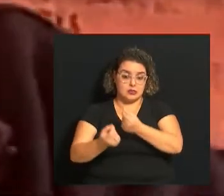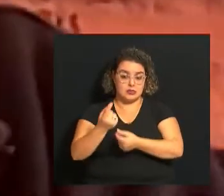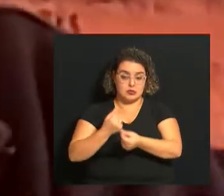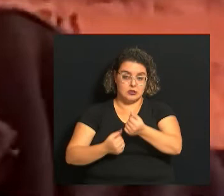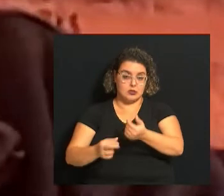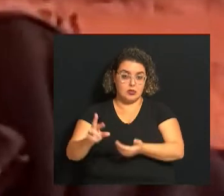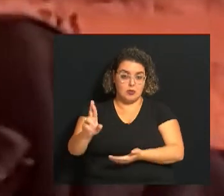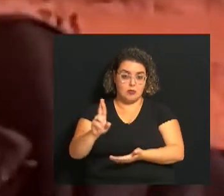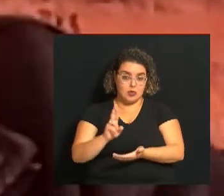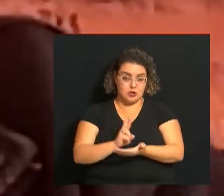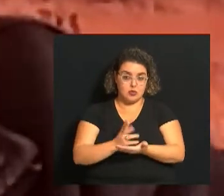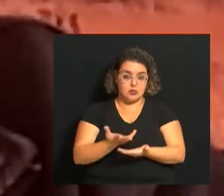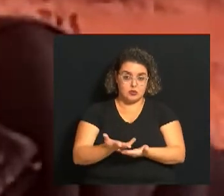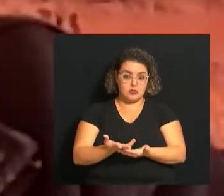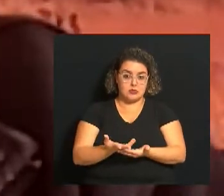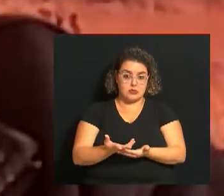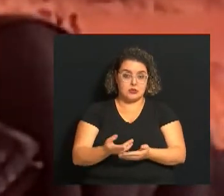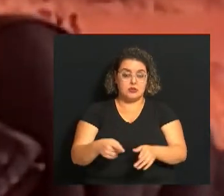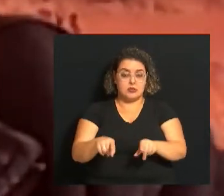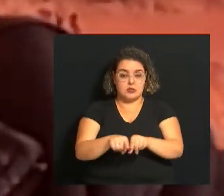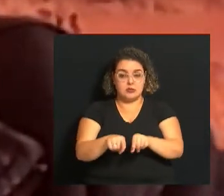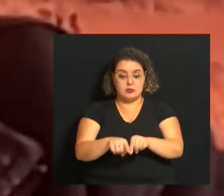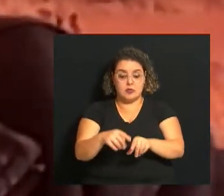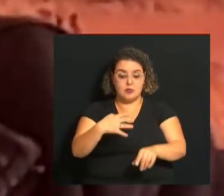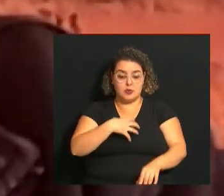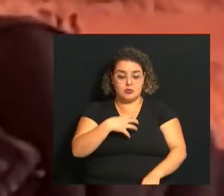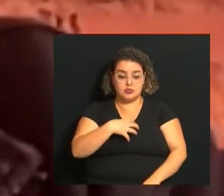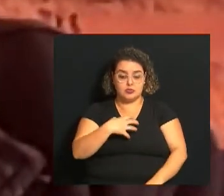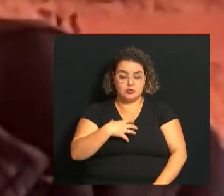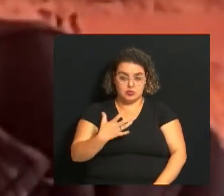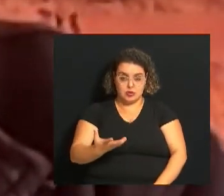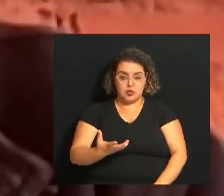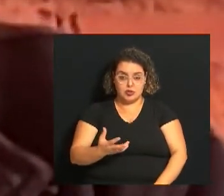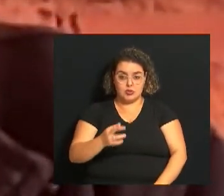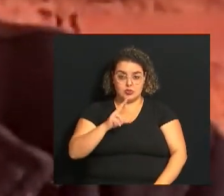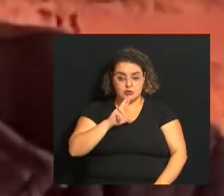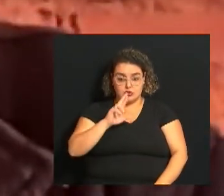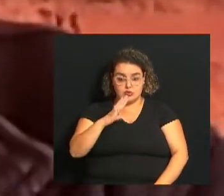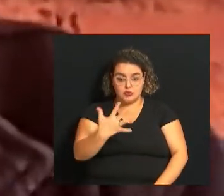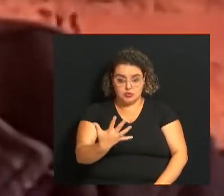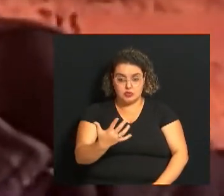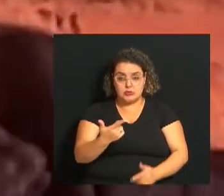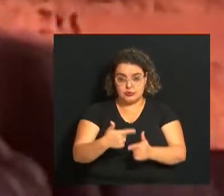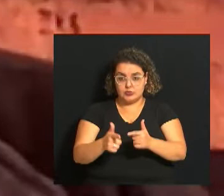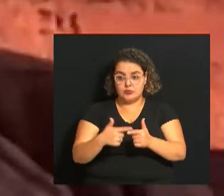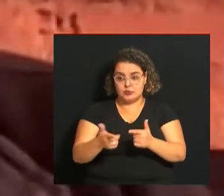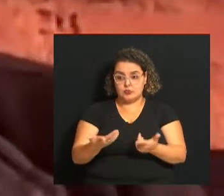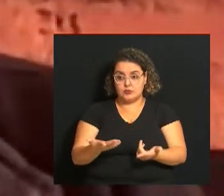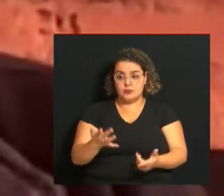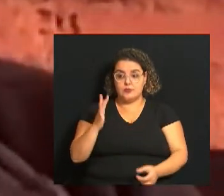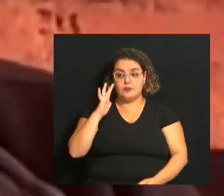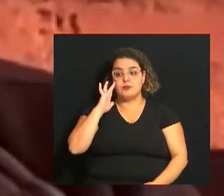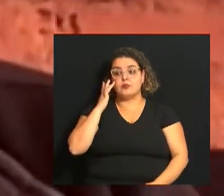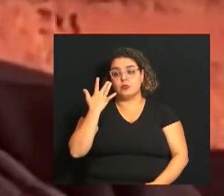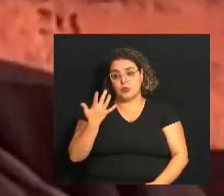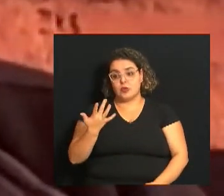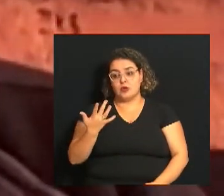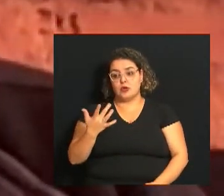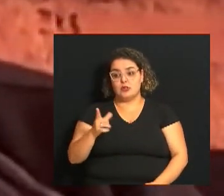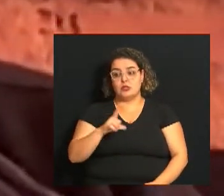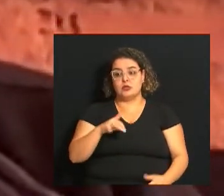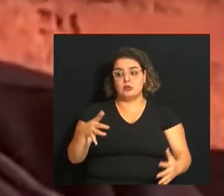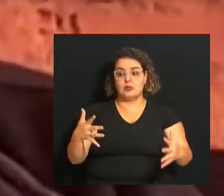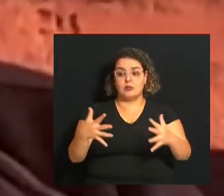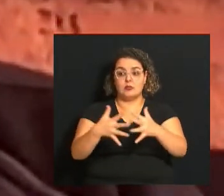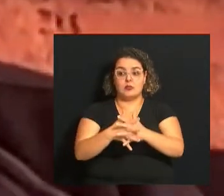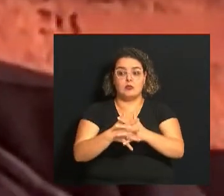pelos instrumentos efetivamente de solução dos problemas. Então, eu acho que existe hoje uma confusão muito grande